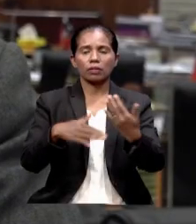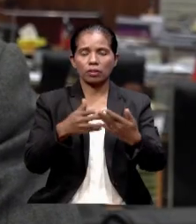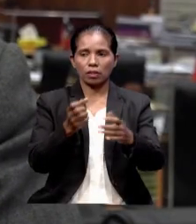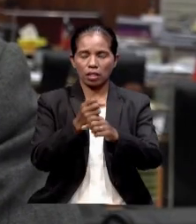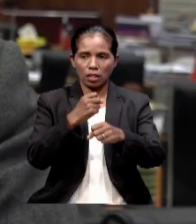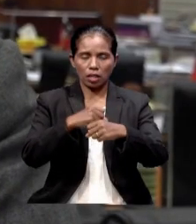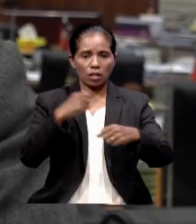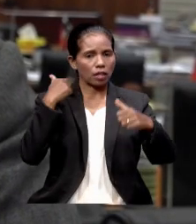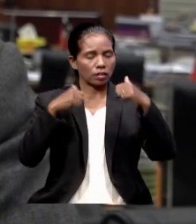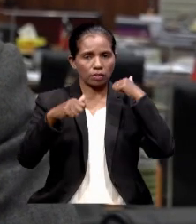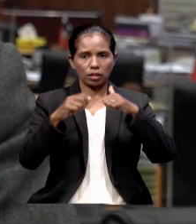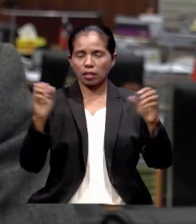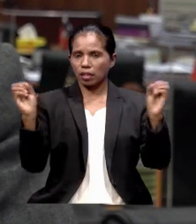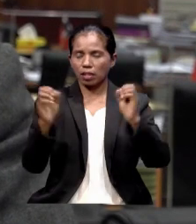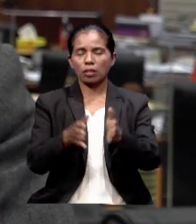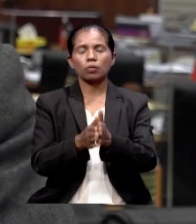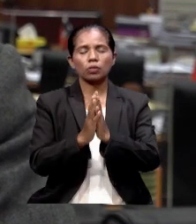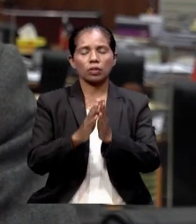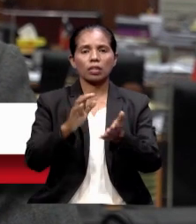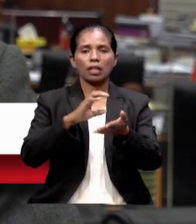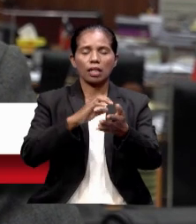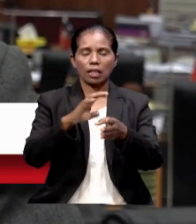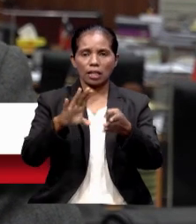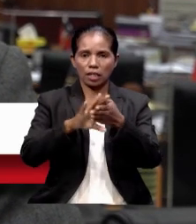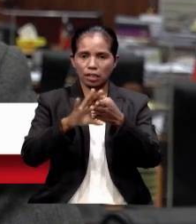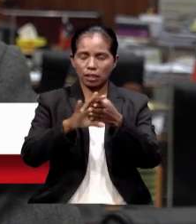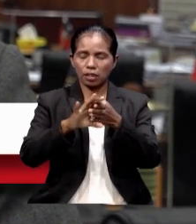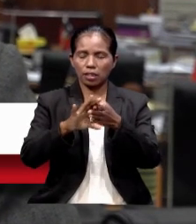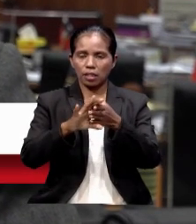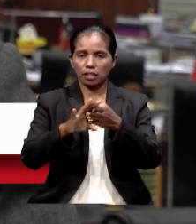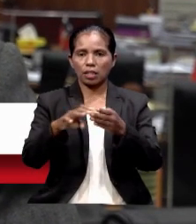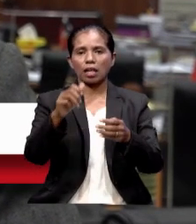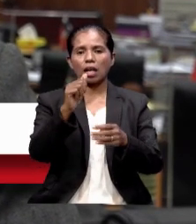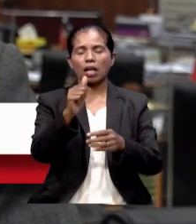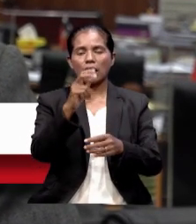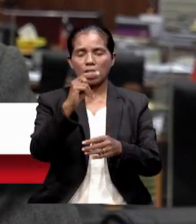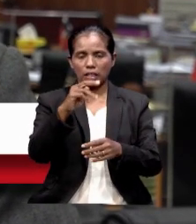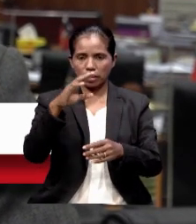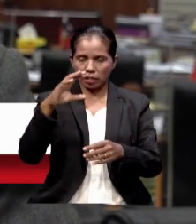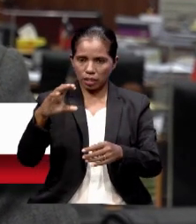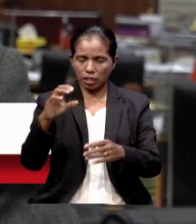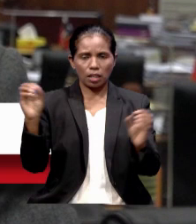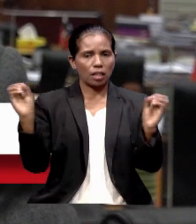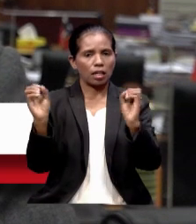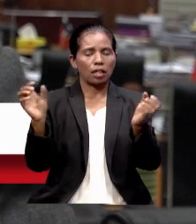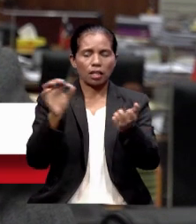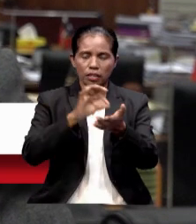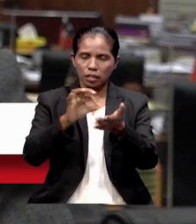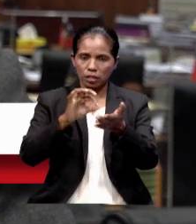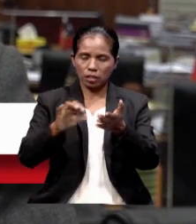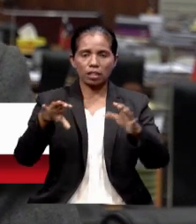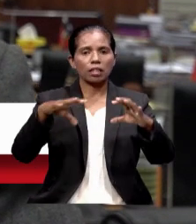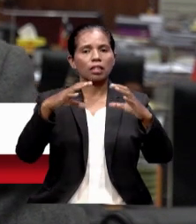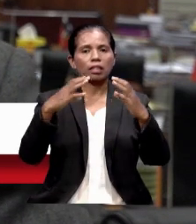atividade, la ia licença antena husi ANC, la resisto e a conselho da